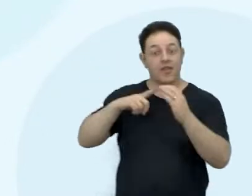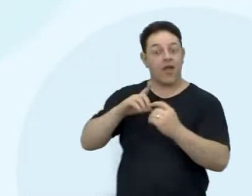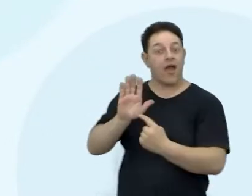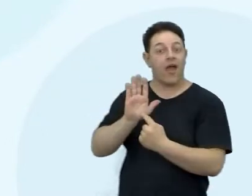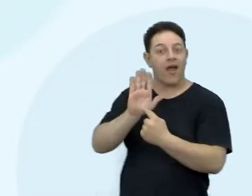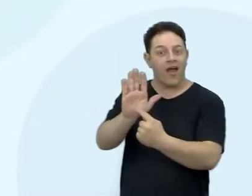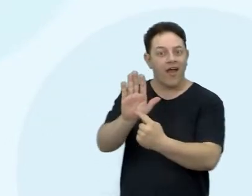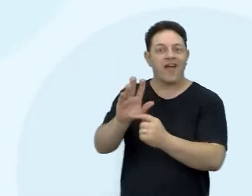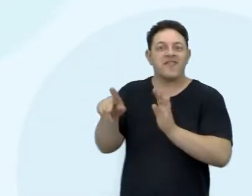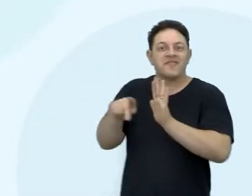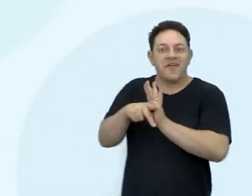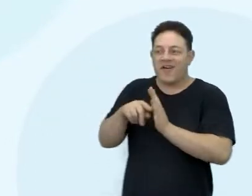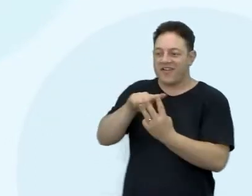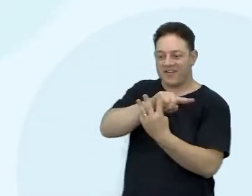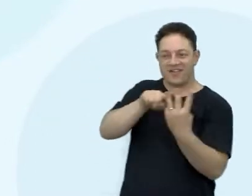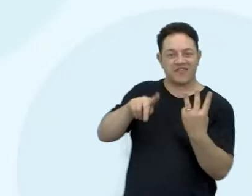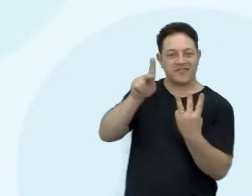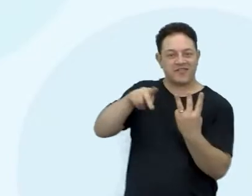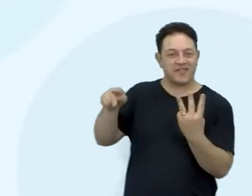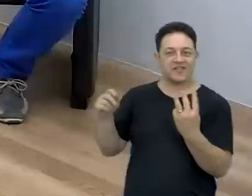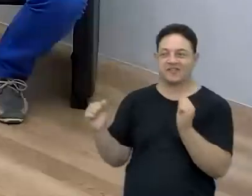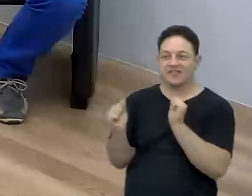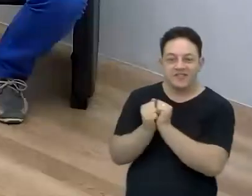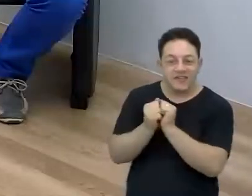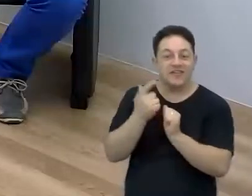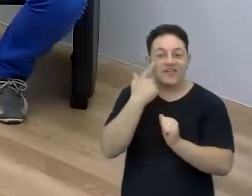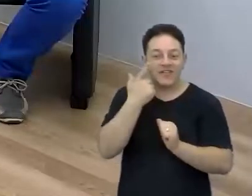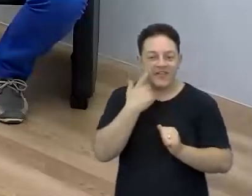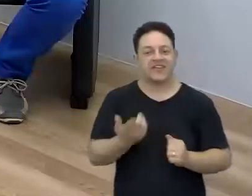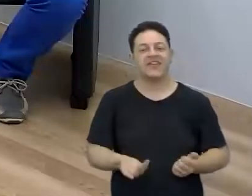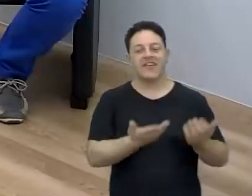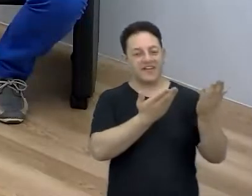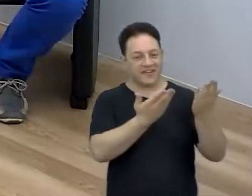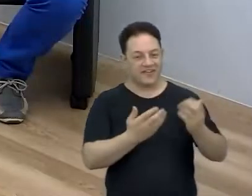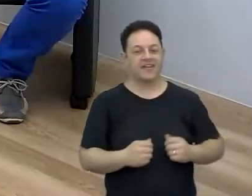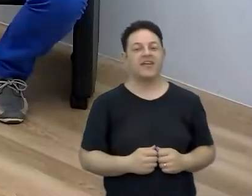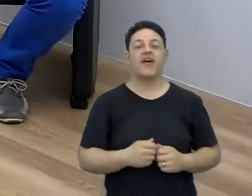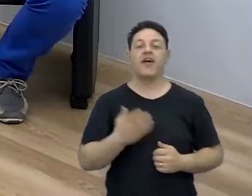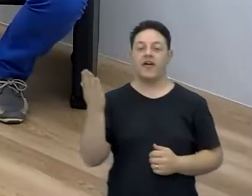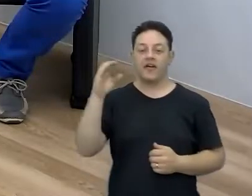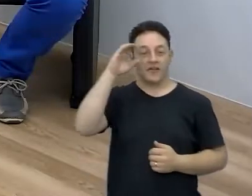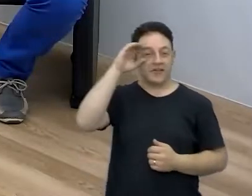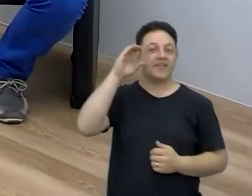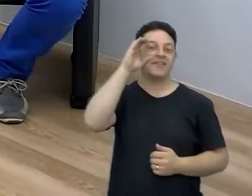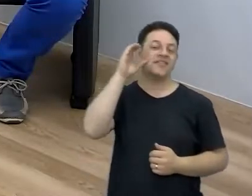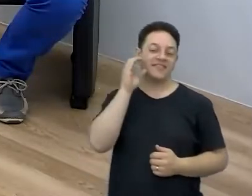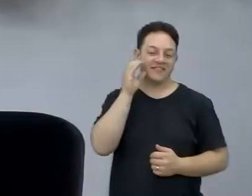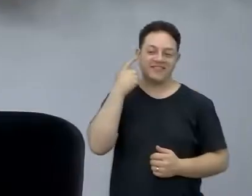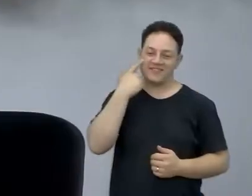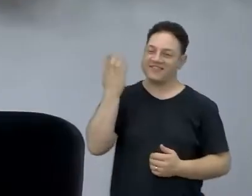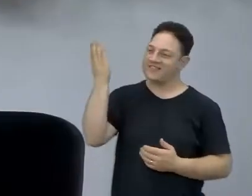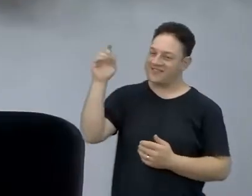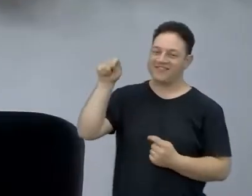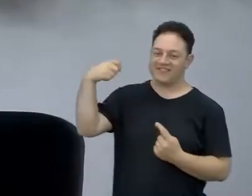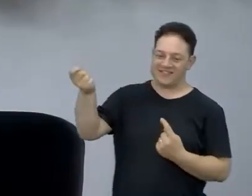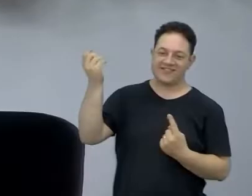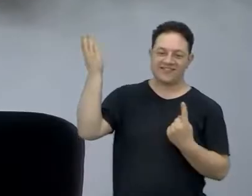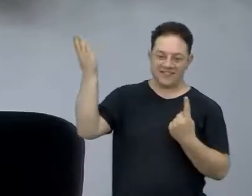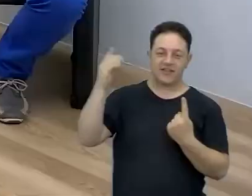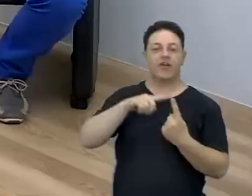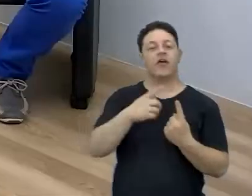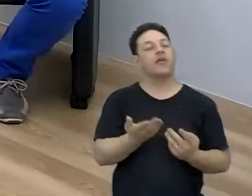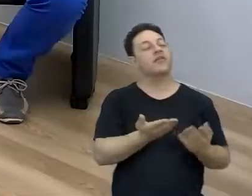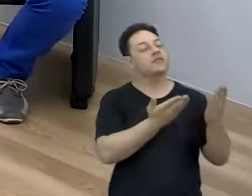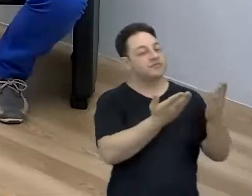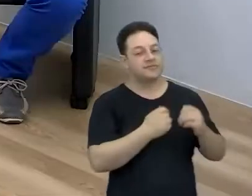apresentação nossa dos três professores. Pode cortar aqui pra gente, olha. Começando aí comigo, sou o professor Magno, meu símbolo é esse daqui, sejam todos bem-vindos. E aí,